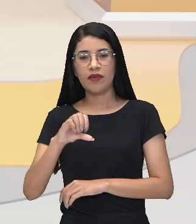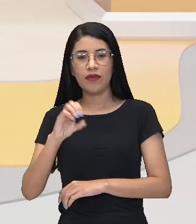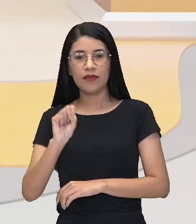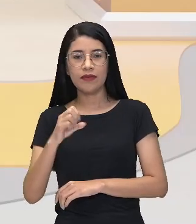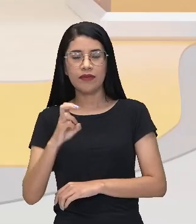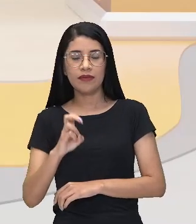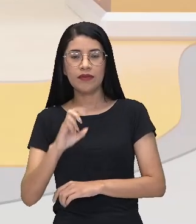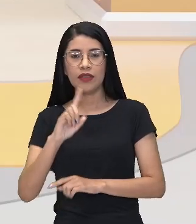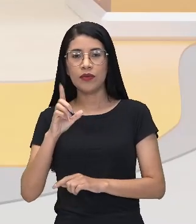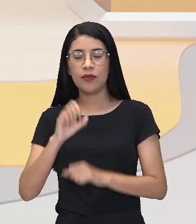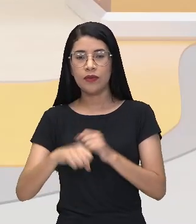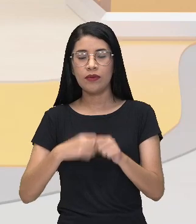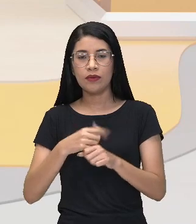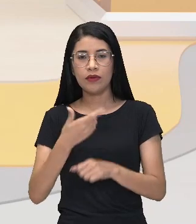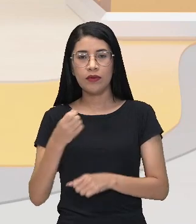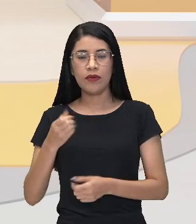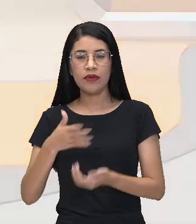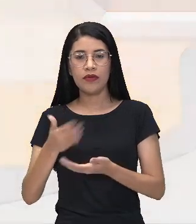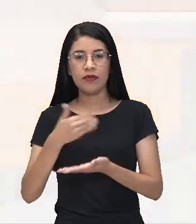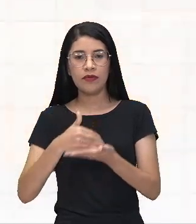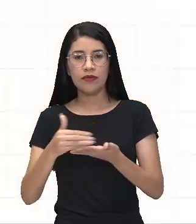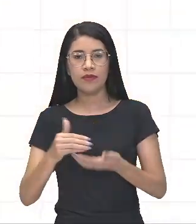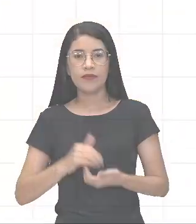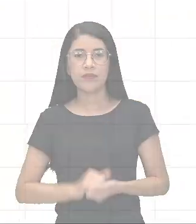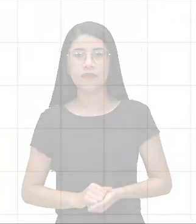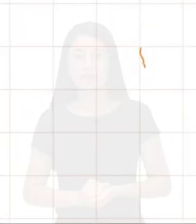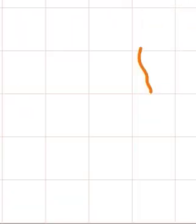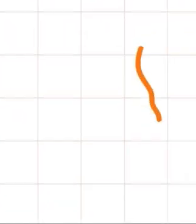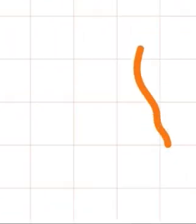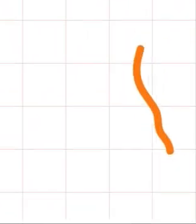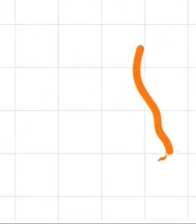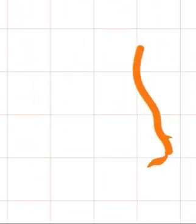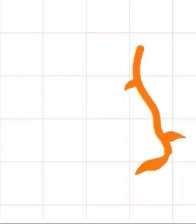9.985/2000, certo? Então vamos lá para a nossa aula.